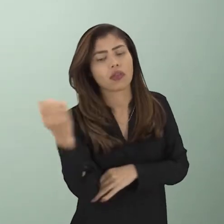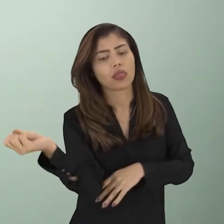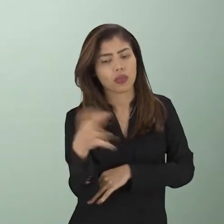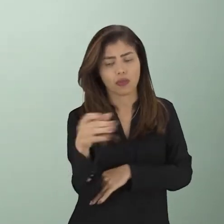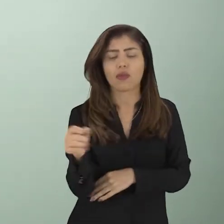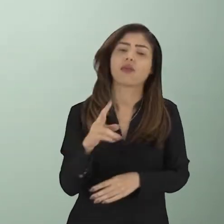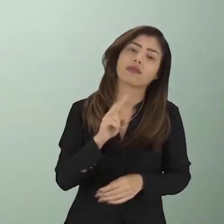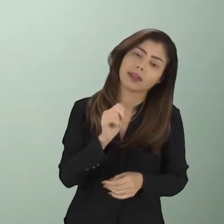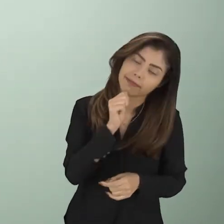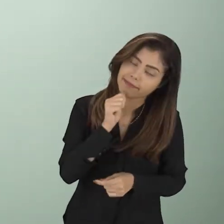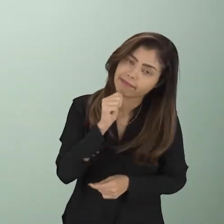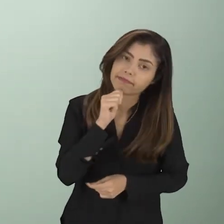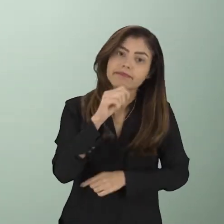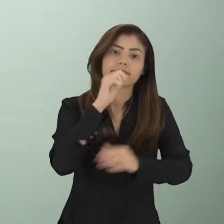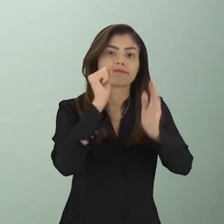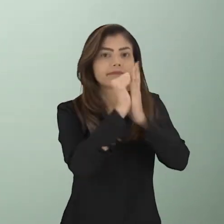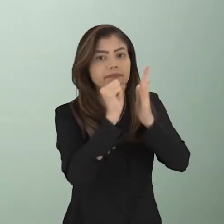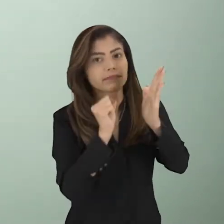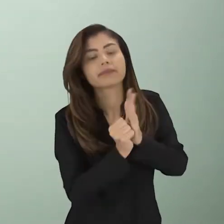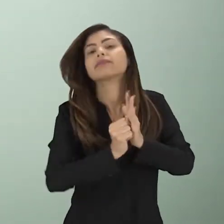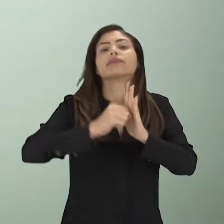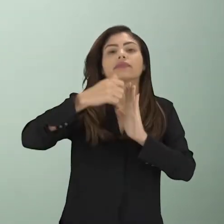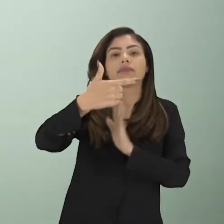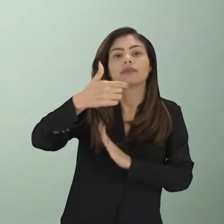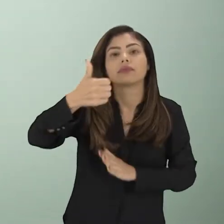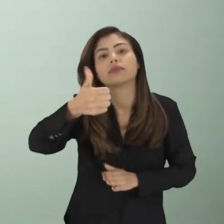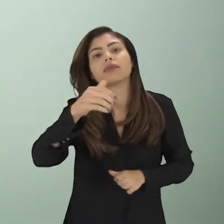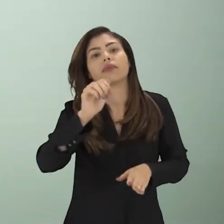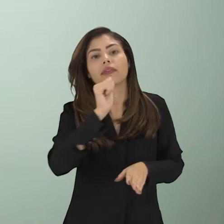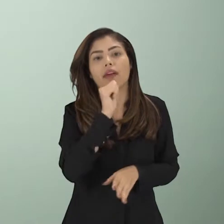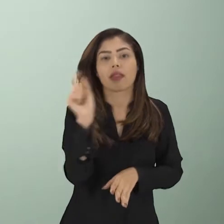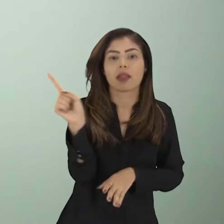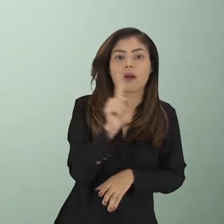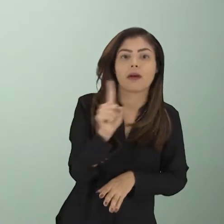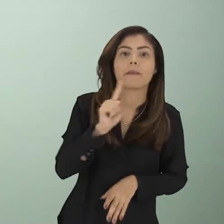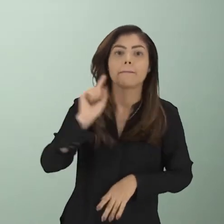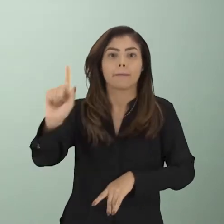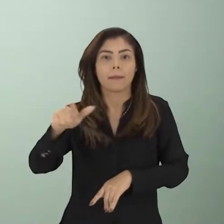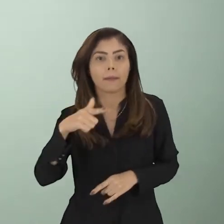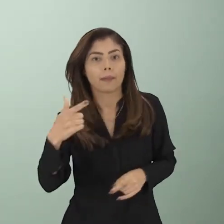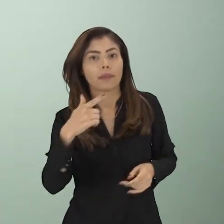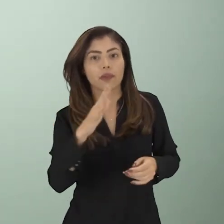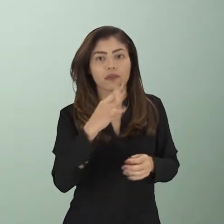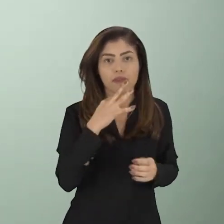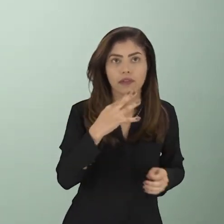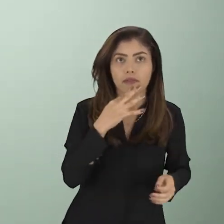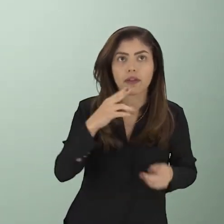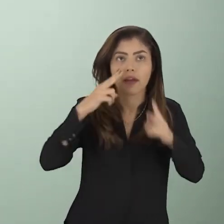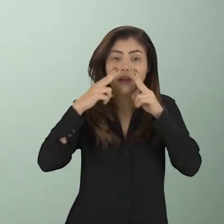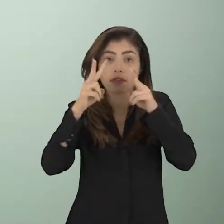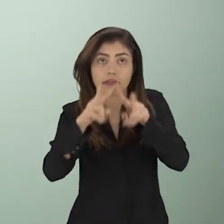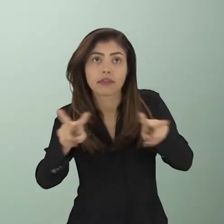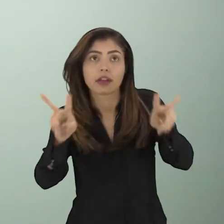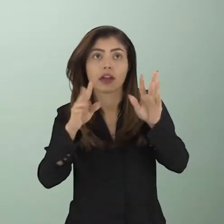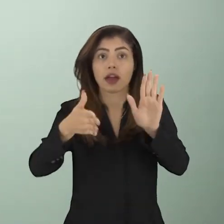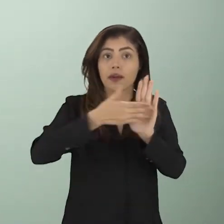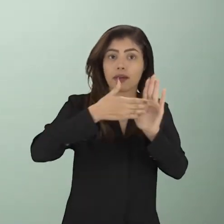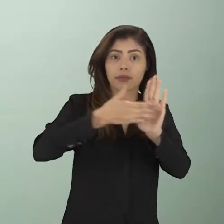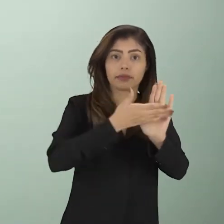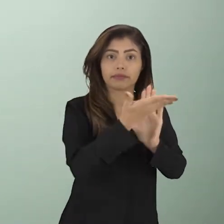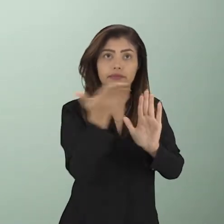Para o século XXI, não mais o zoológico tradicional como a gente conhece. Ó, vejam a nova